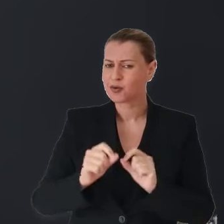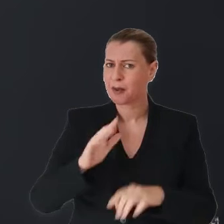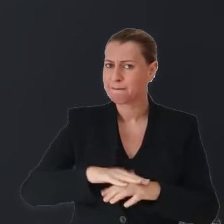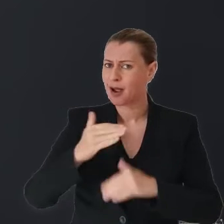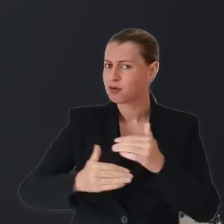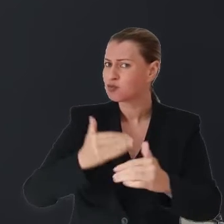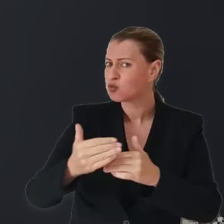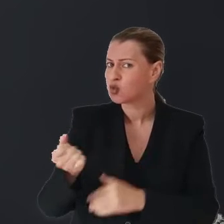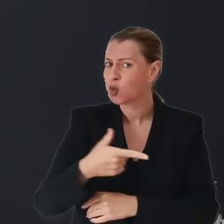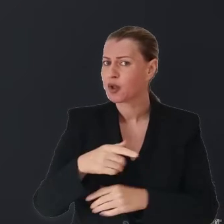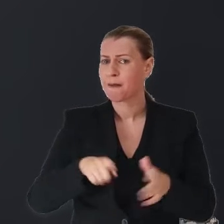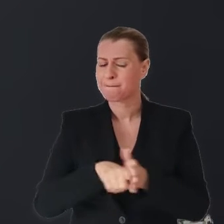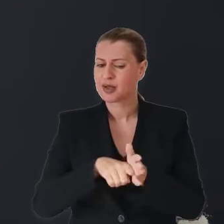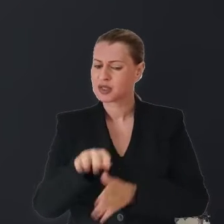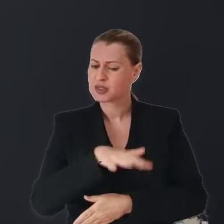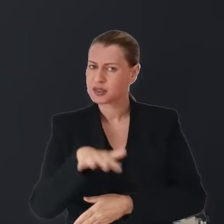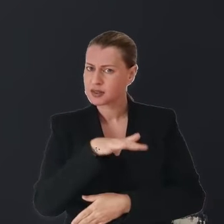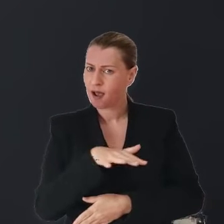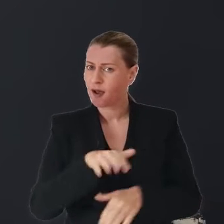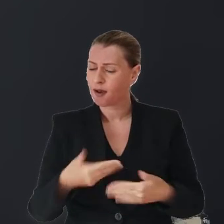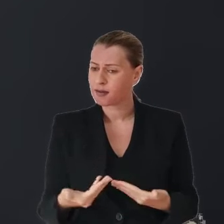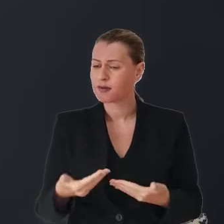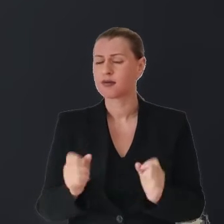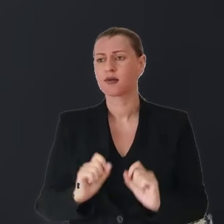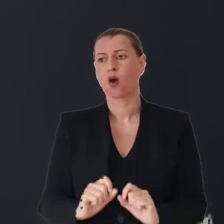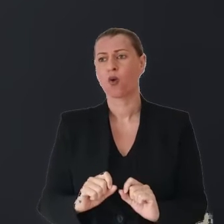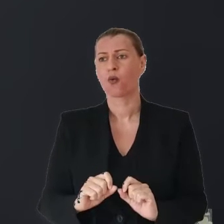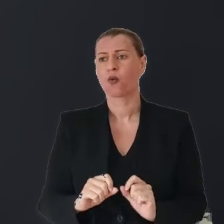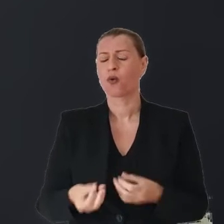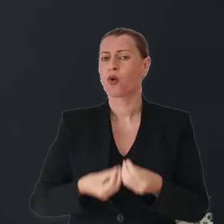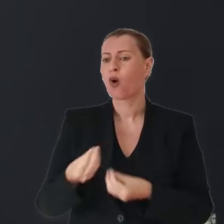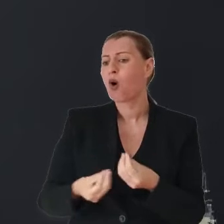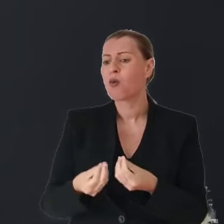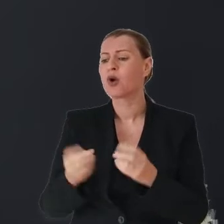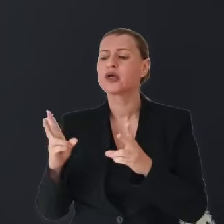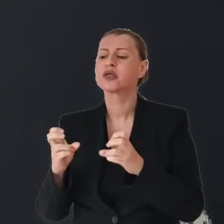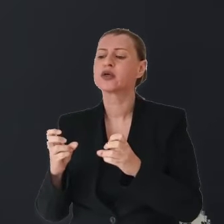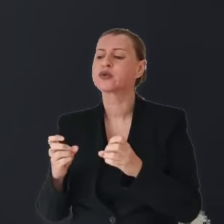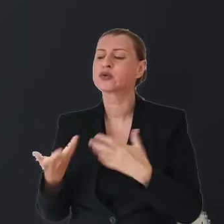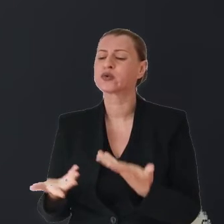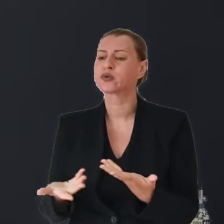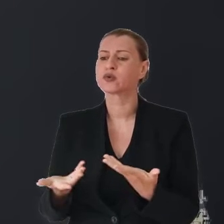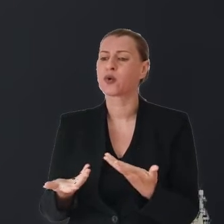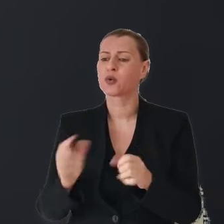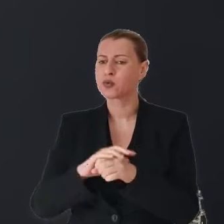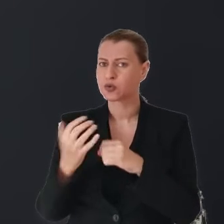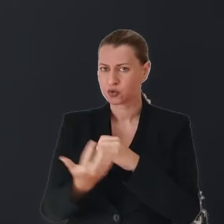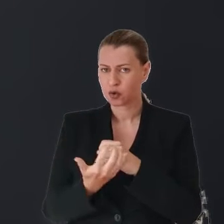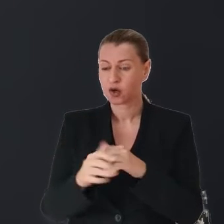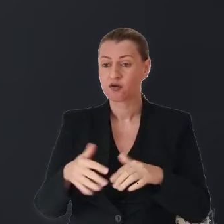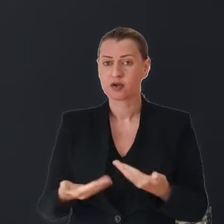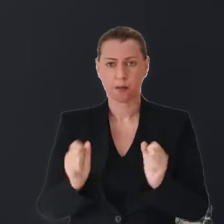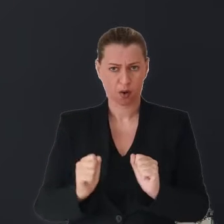da pesquisa nessa área específica, né? E nesse tema específico de coronavírus,